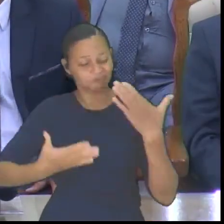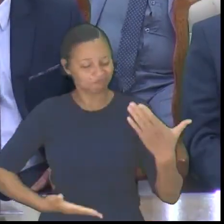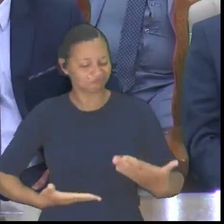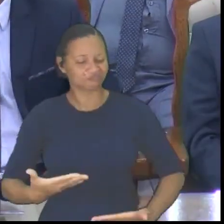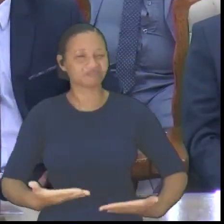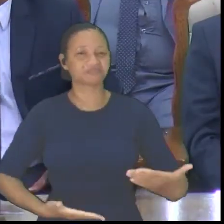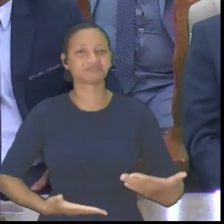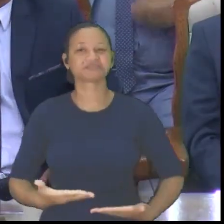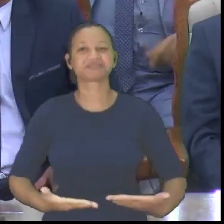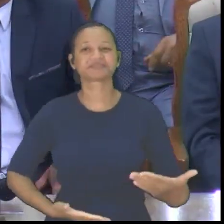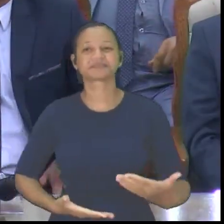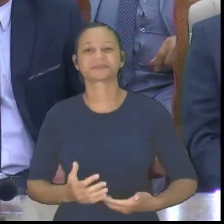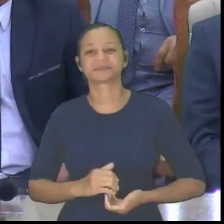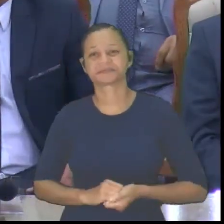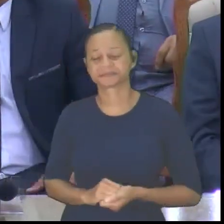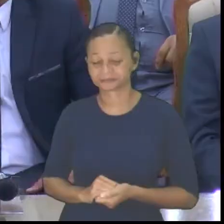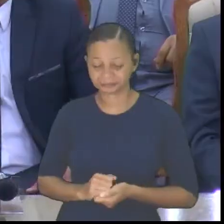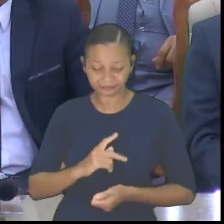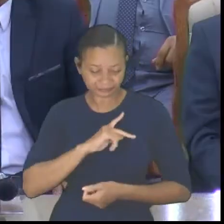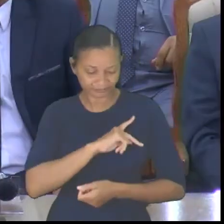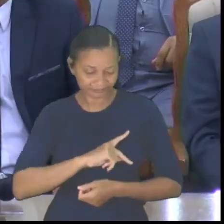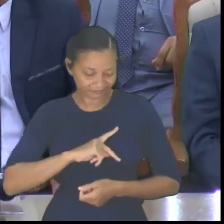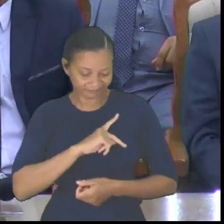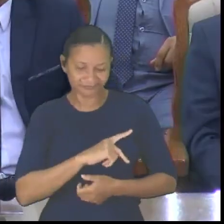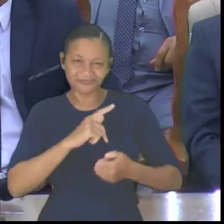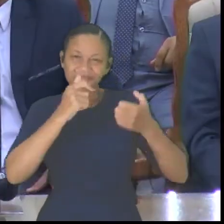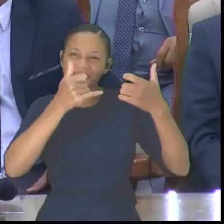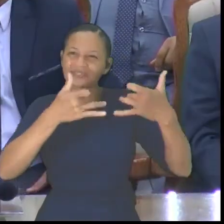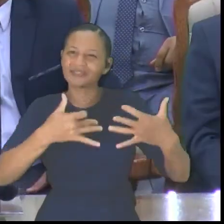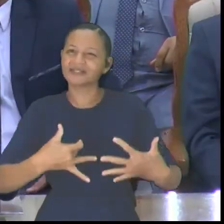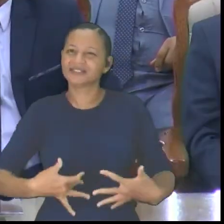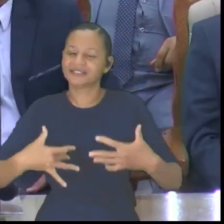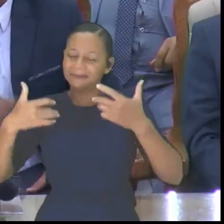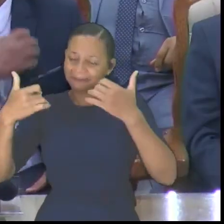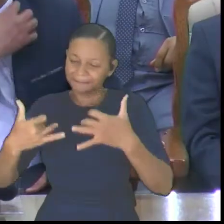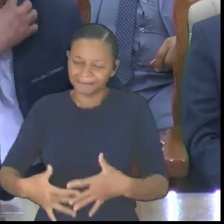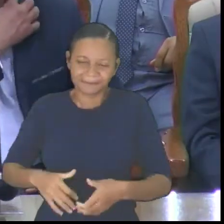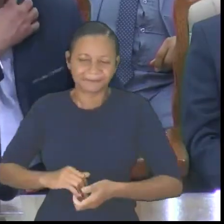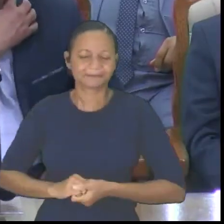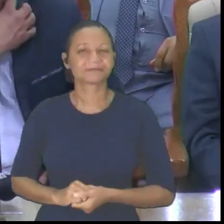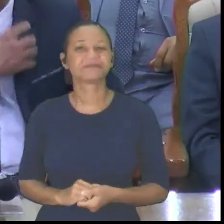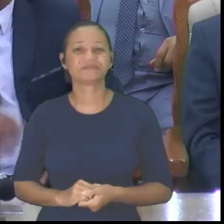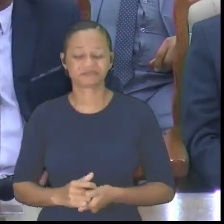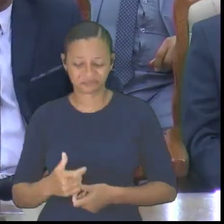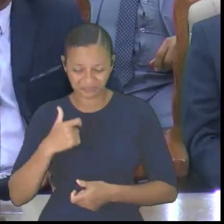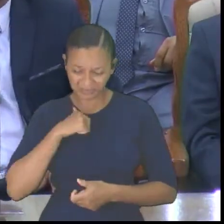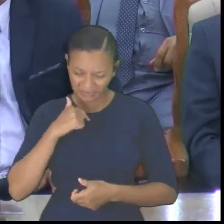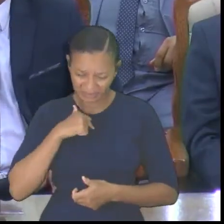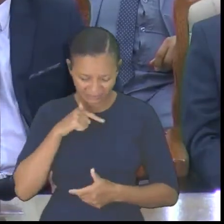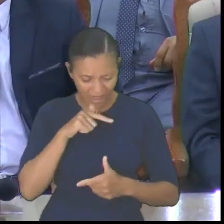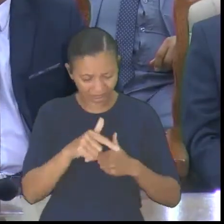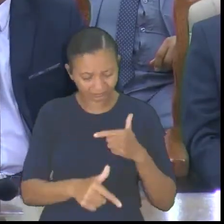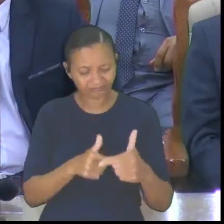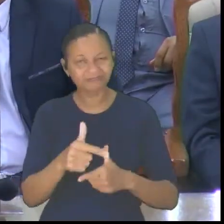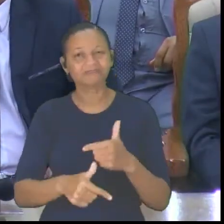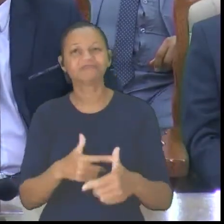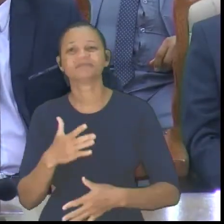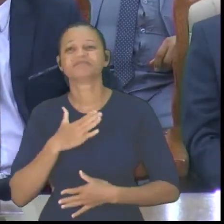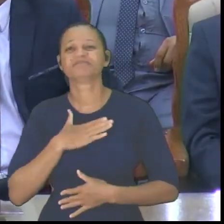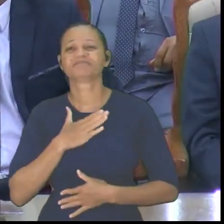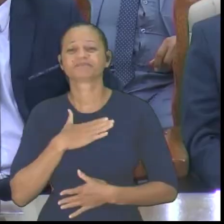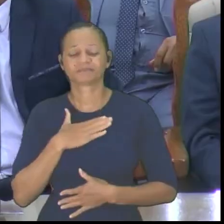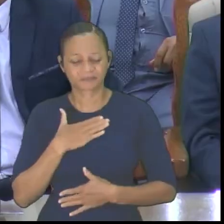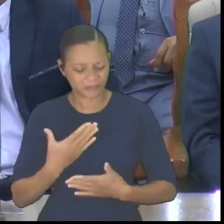serviço. O que Paulo está dizendo aqui, ó, a maior prova de que eu cresci é o meu